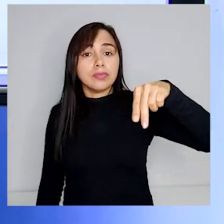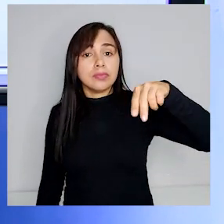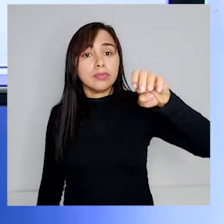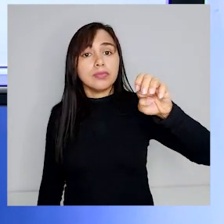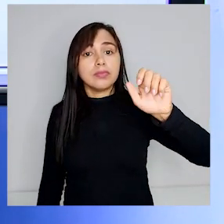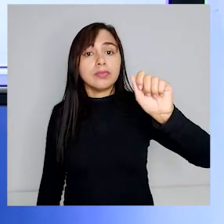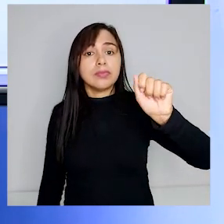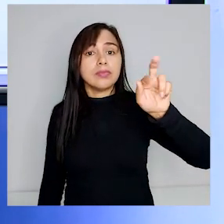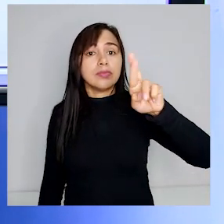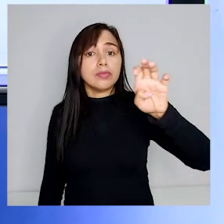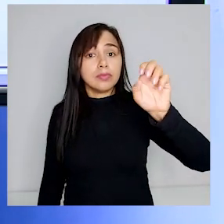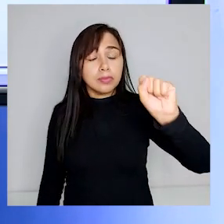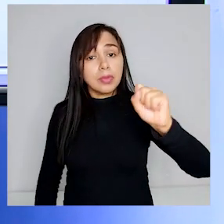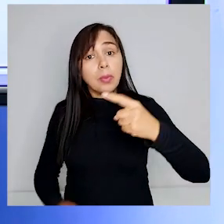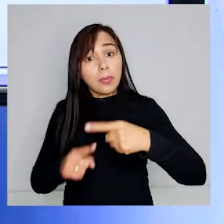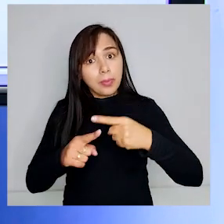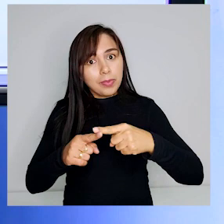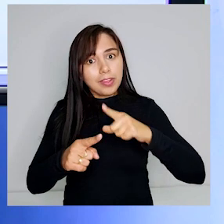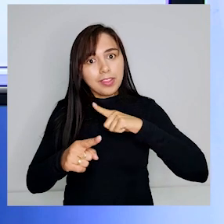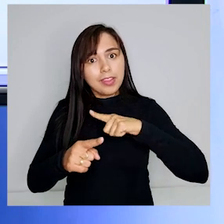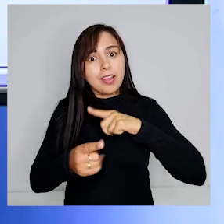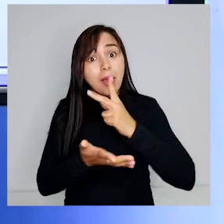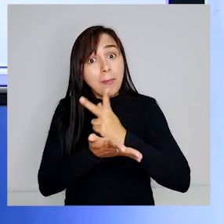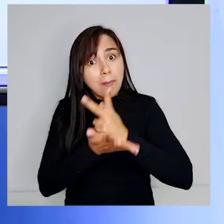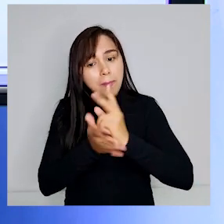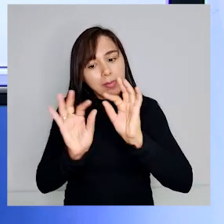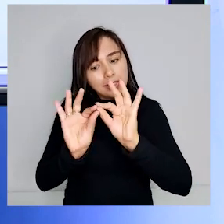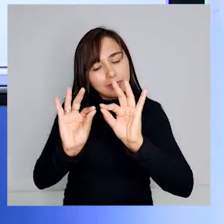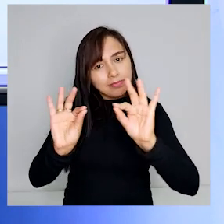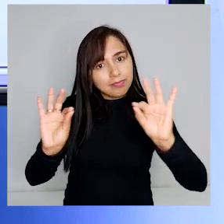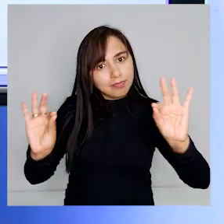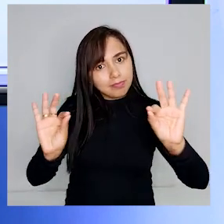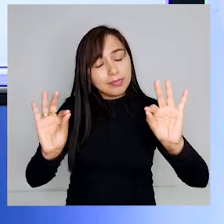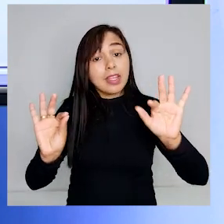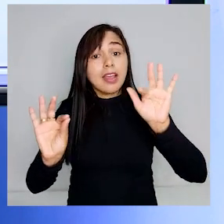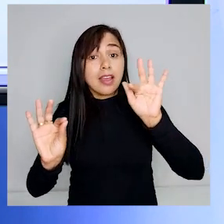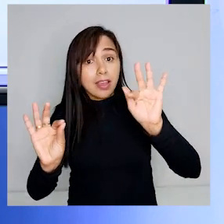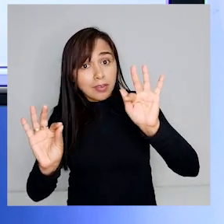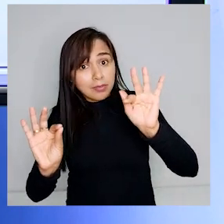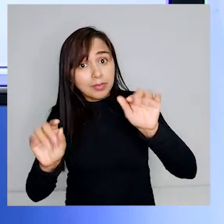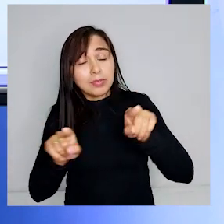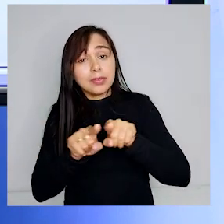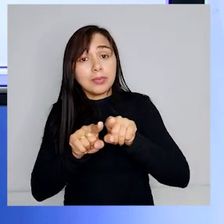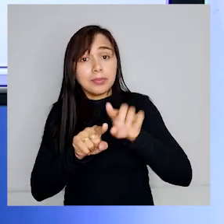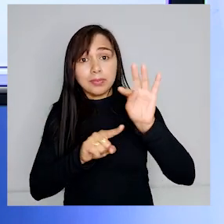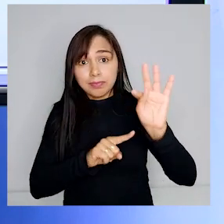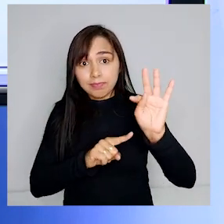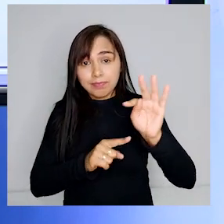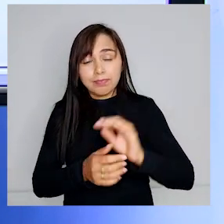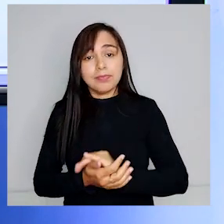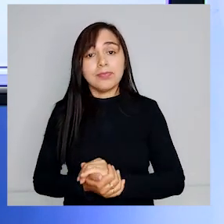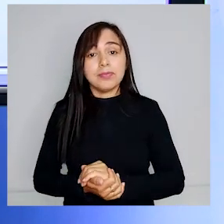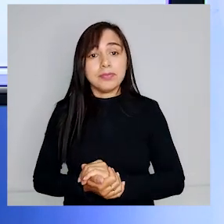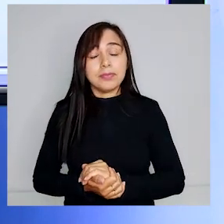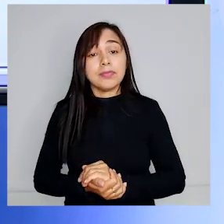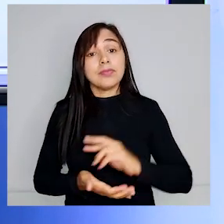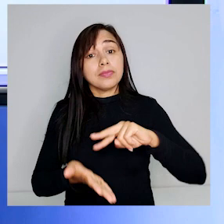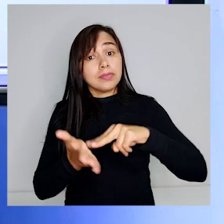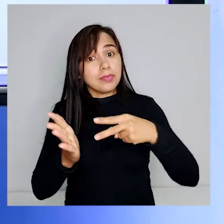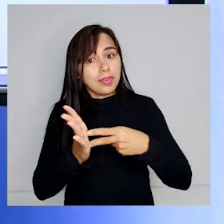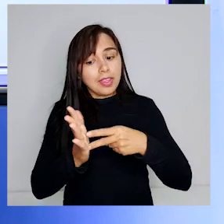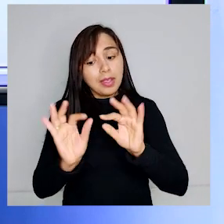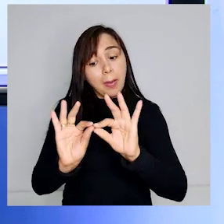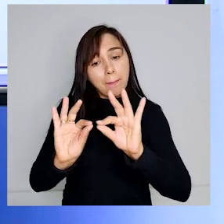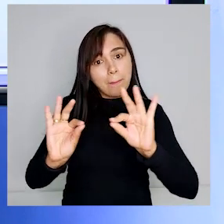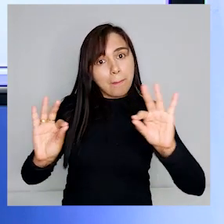sobre essa reta aqui, F e AT, significa que elas vão ter a mesma base, já que elas se formam aqui